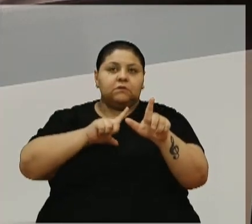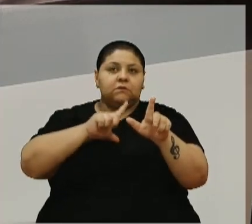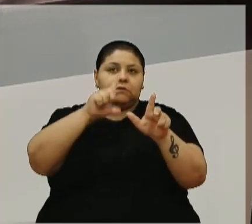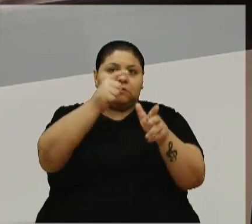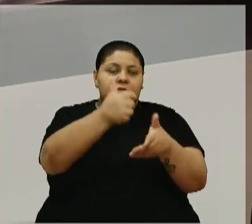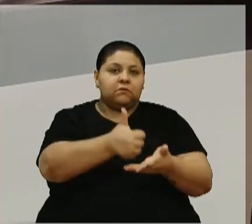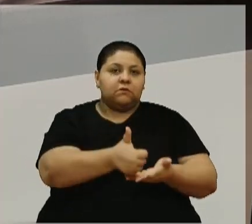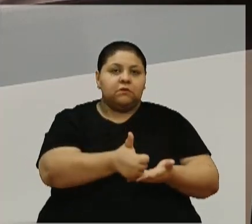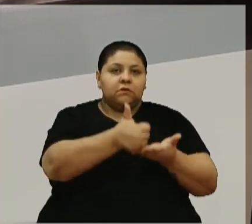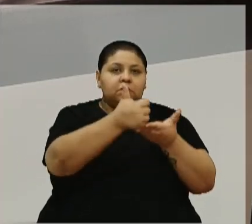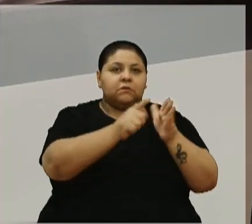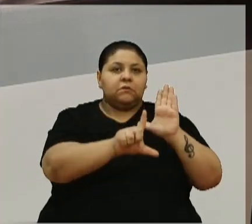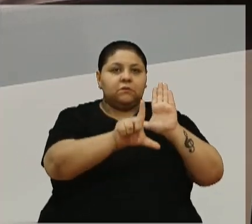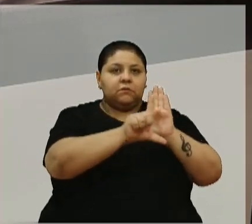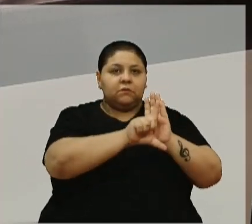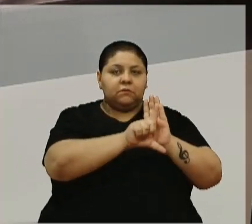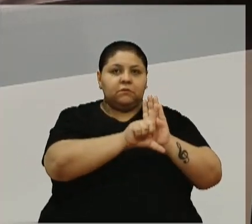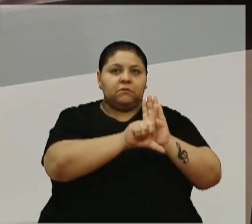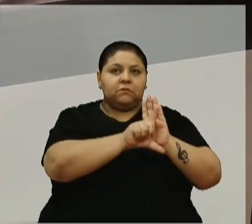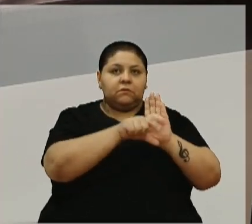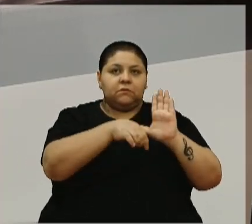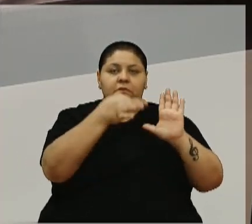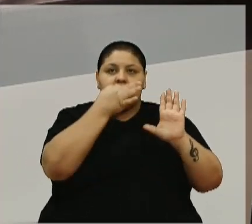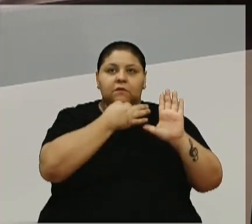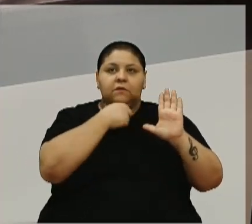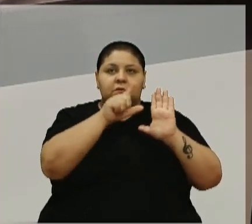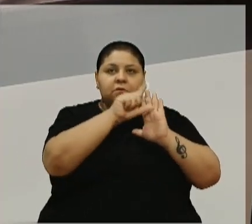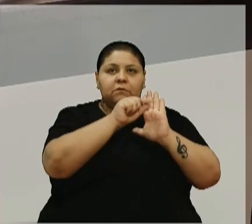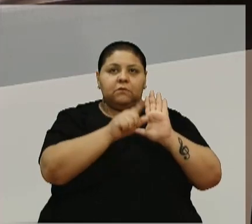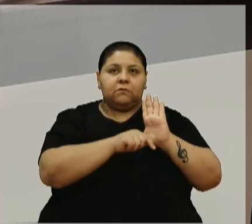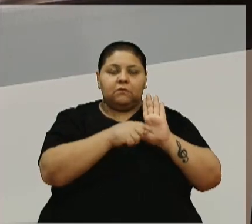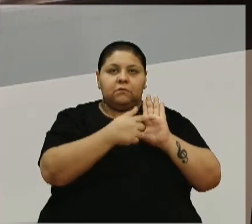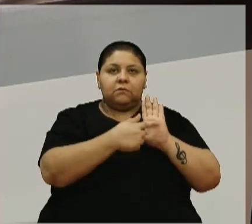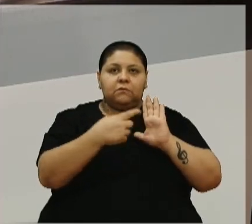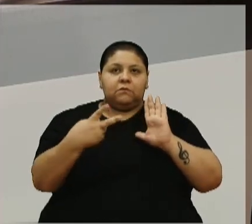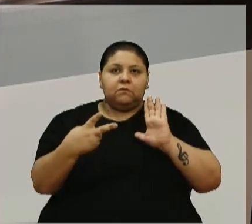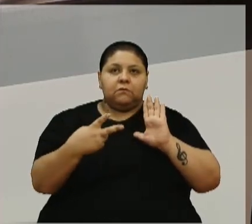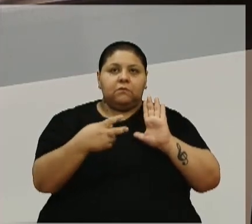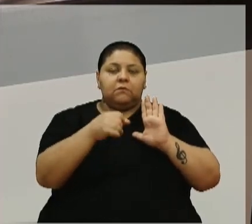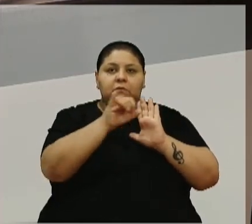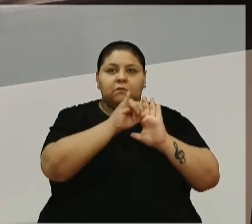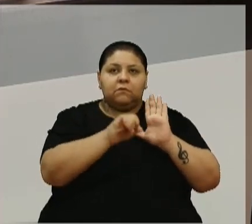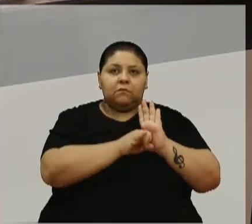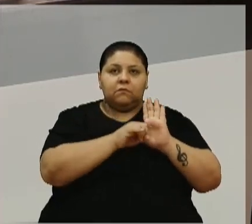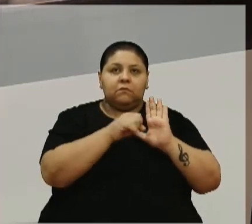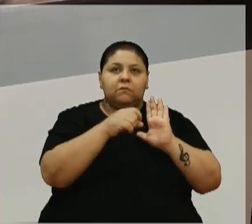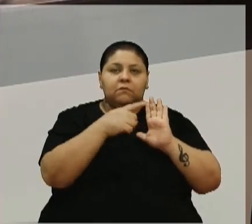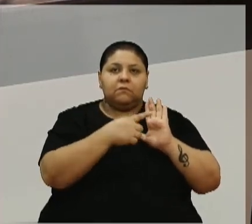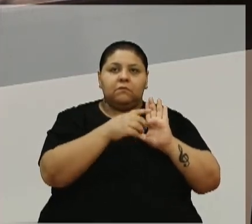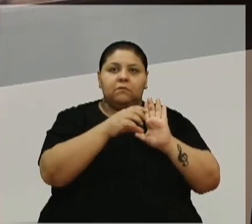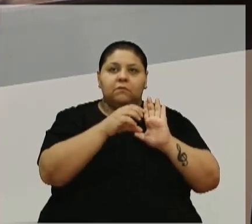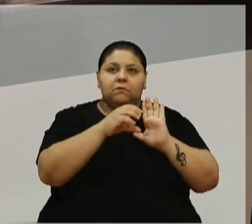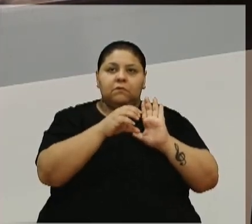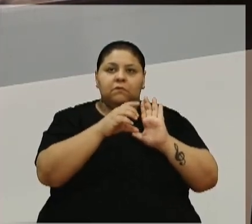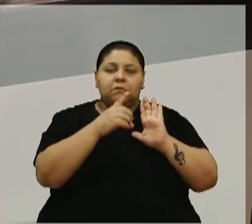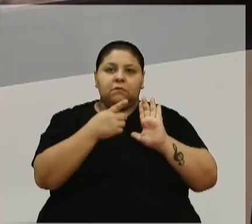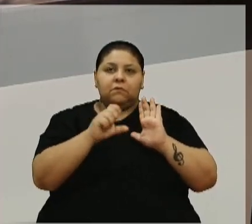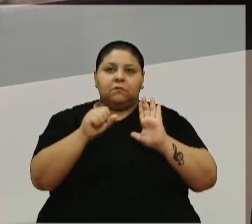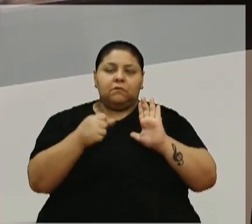encontra previsão na Lei Orgânica Municipal, artigo 62, inciso 19, que dispõe ser